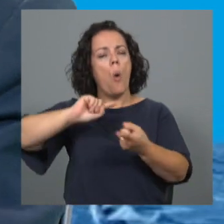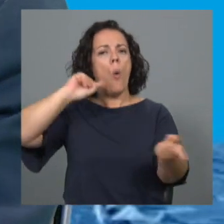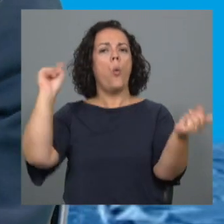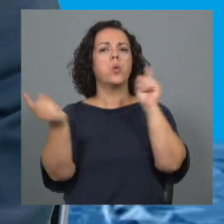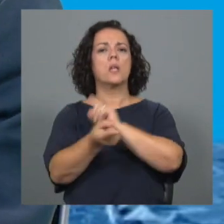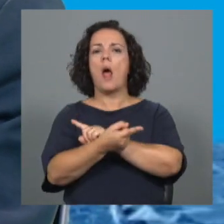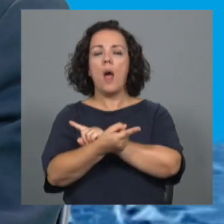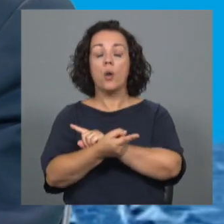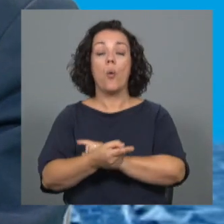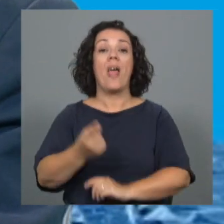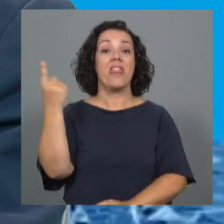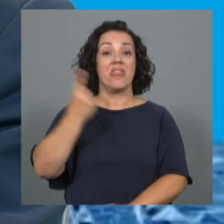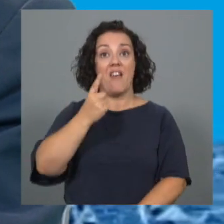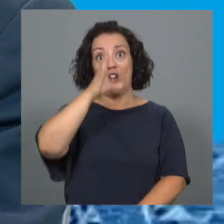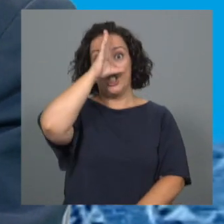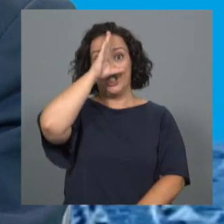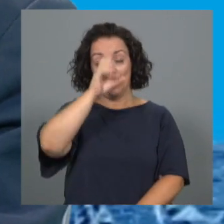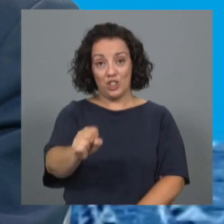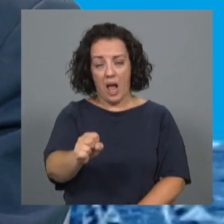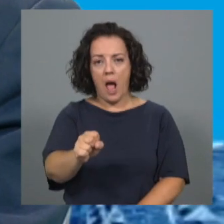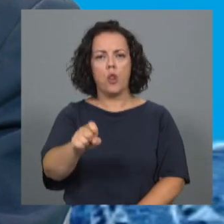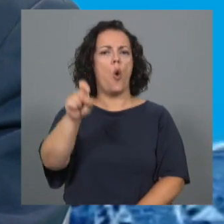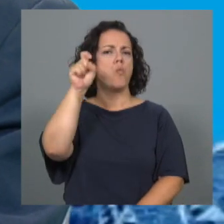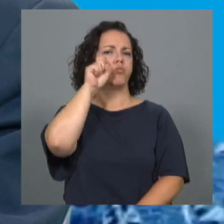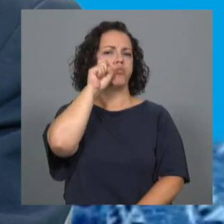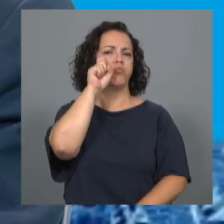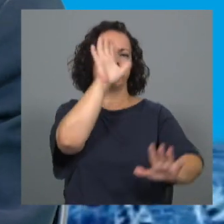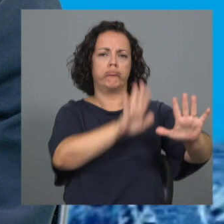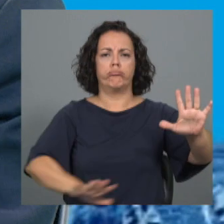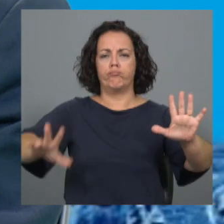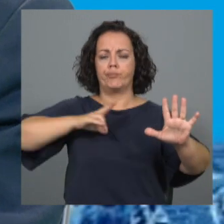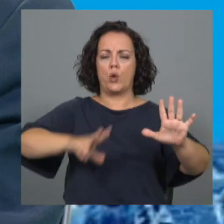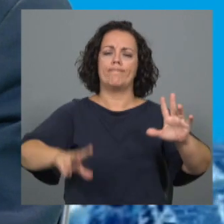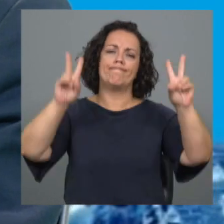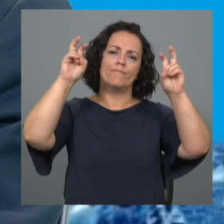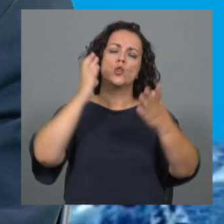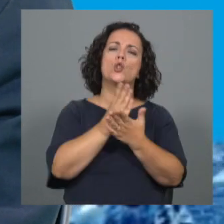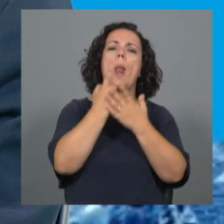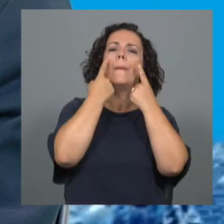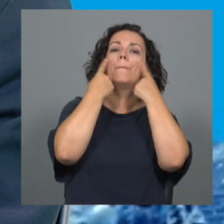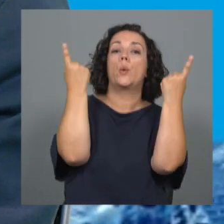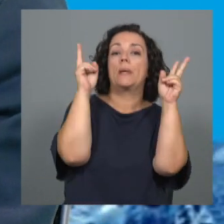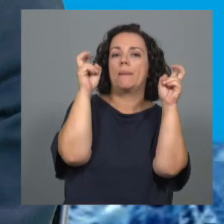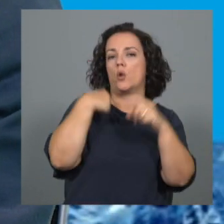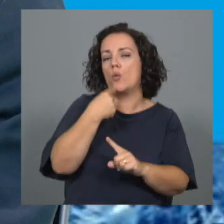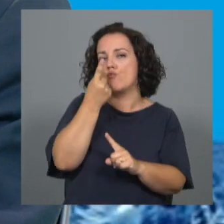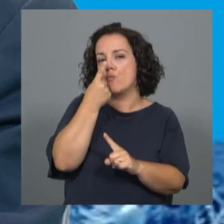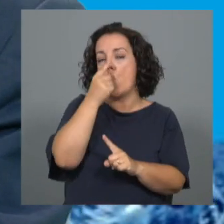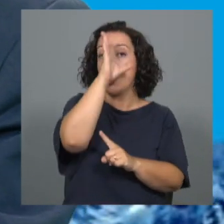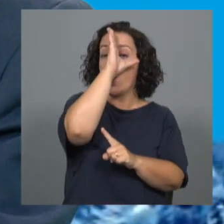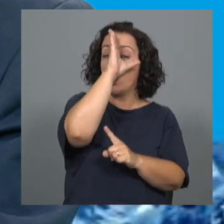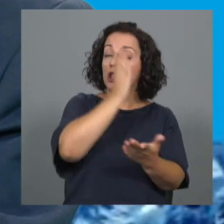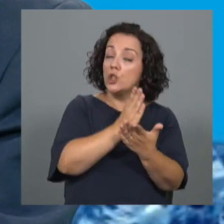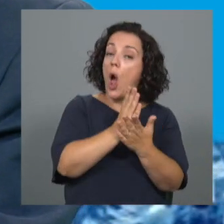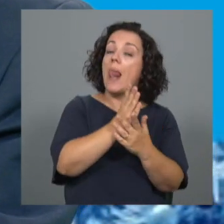a cobrir todo o país, com escolas ditas públicas, que nós eu gosto mais de dizer estatais, porque